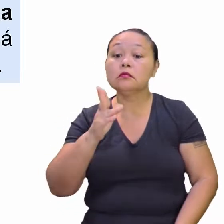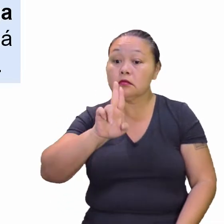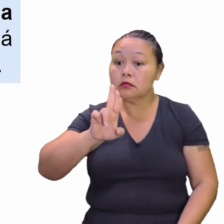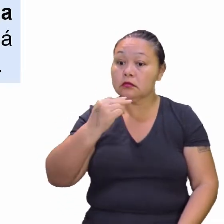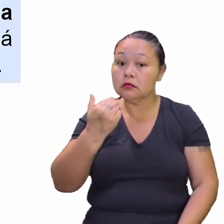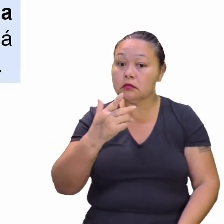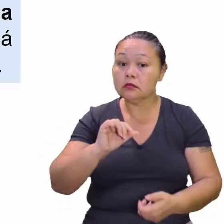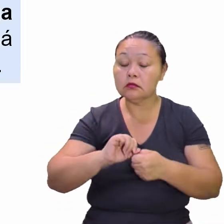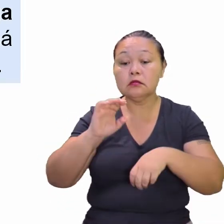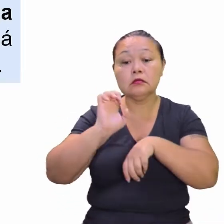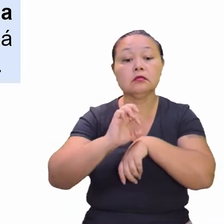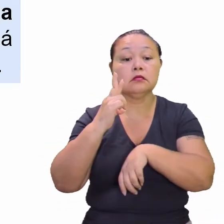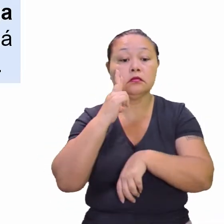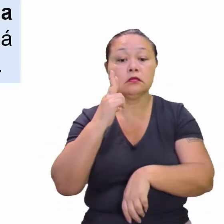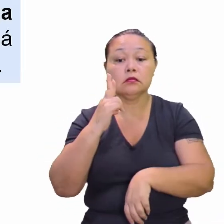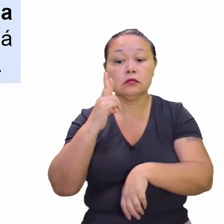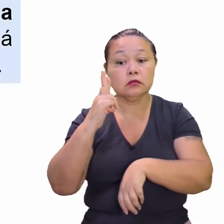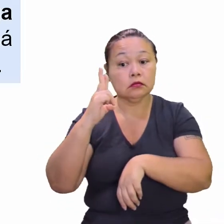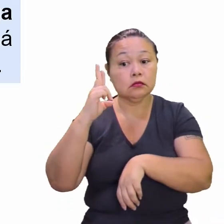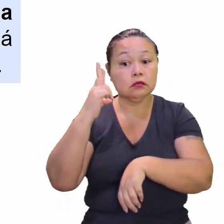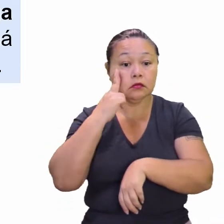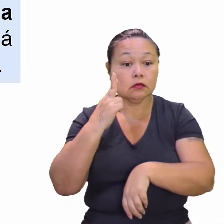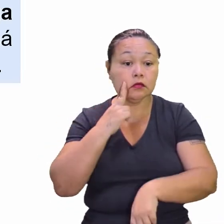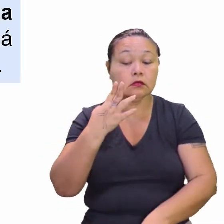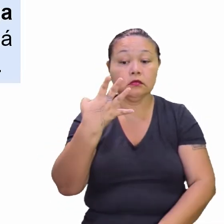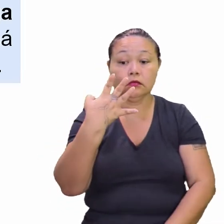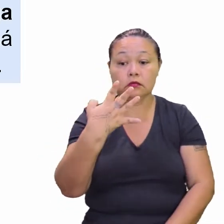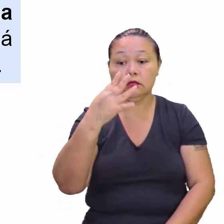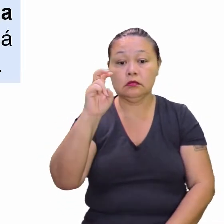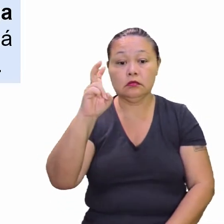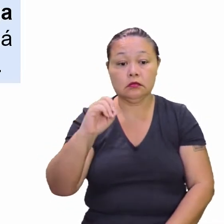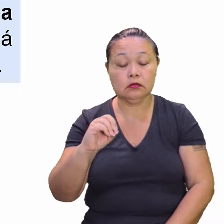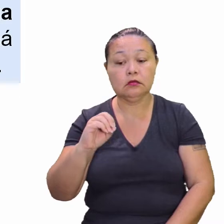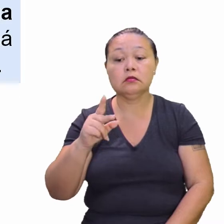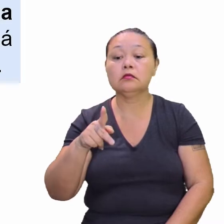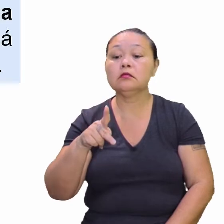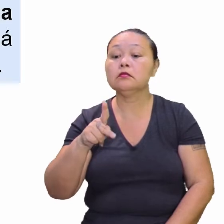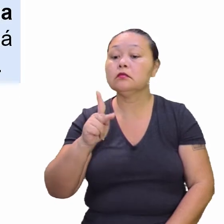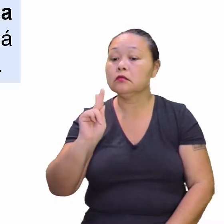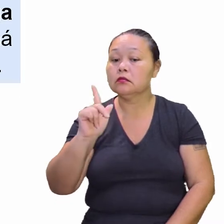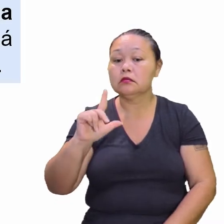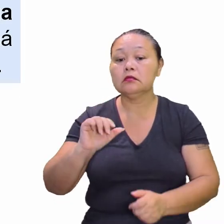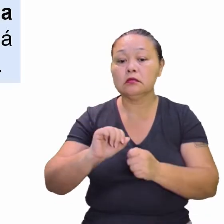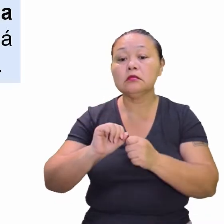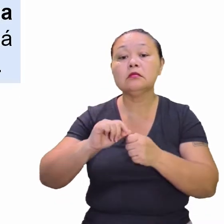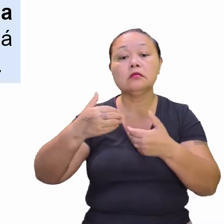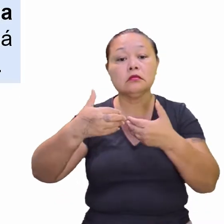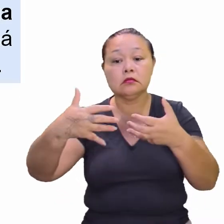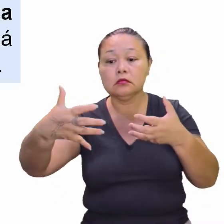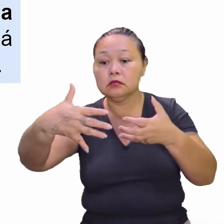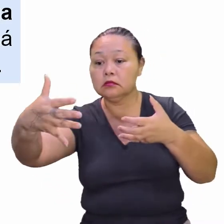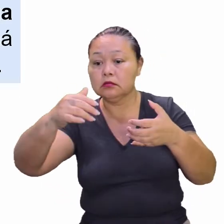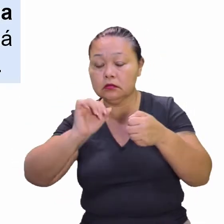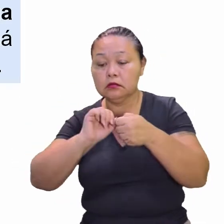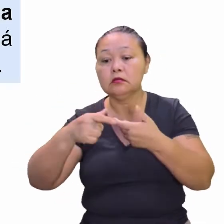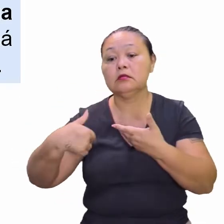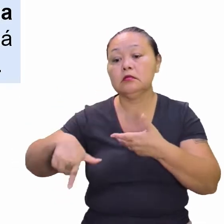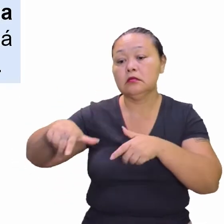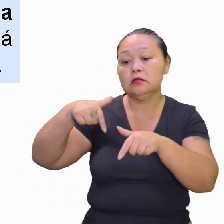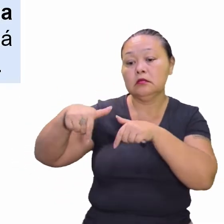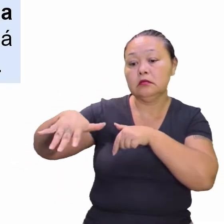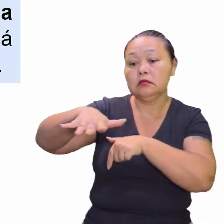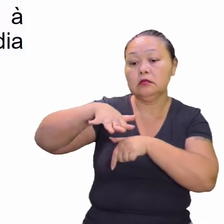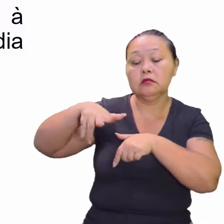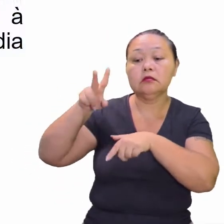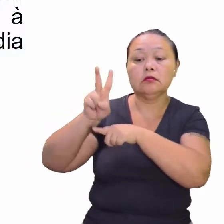no estado chega a 450 mil quilos, o que demonstra que há espaço para a expansão dessa atividade.